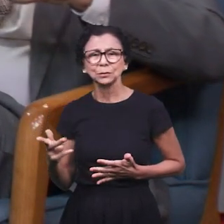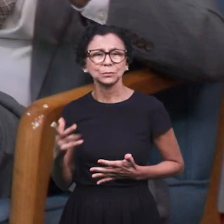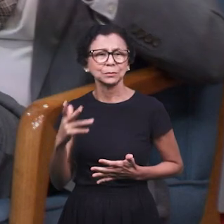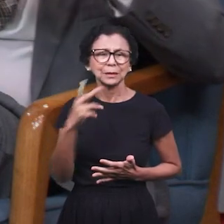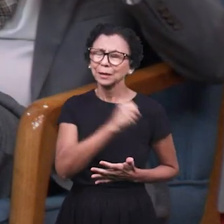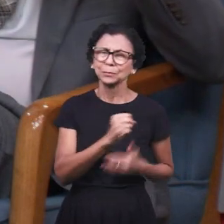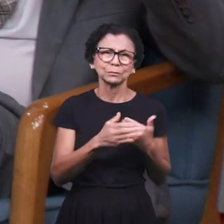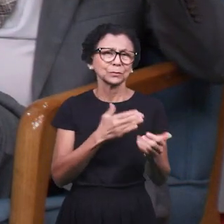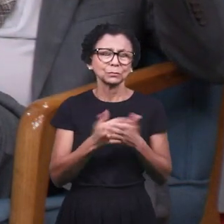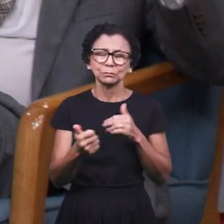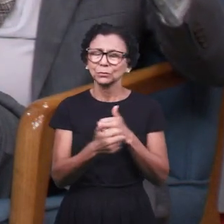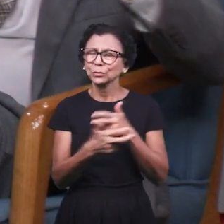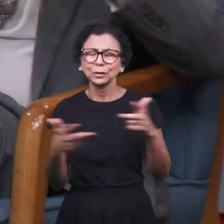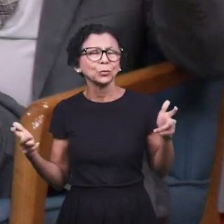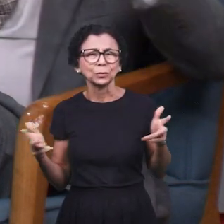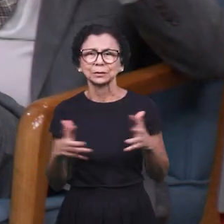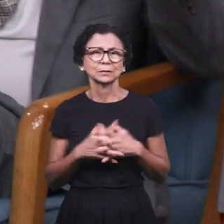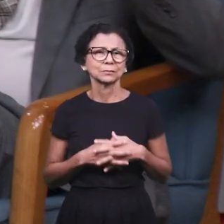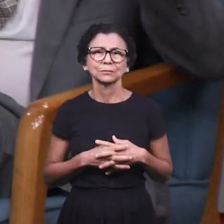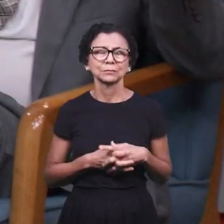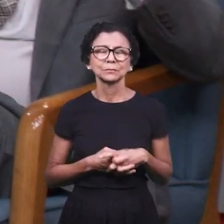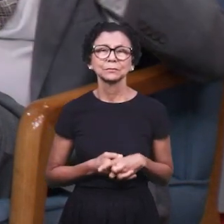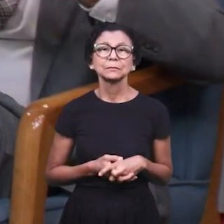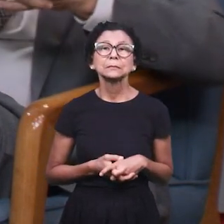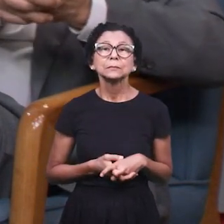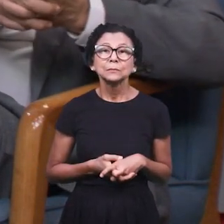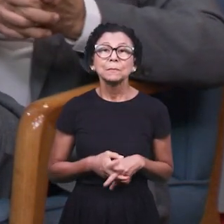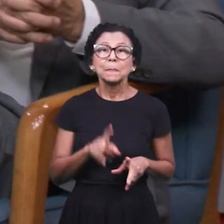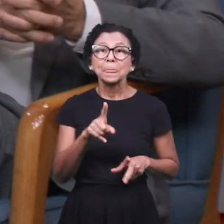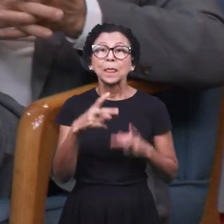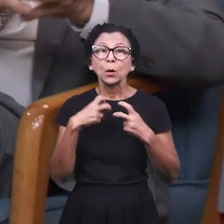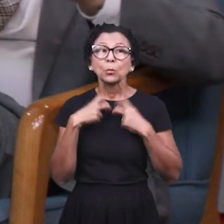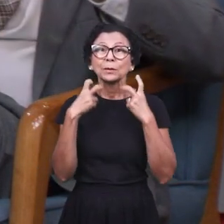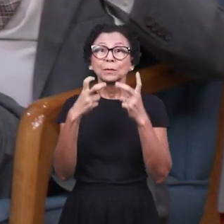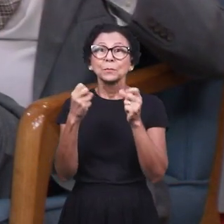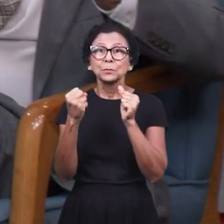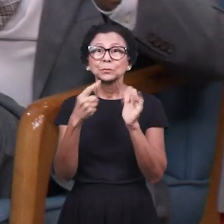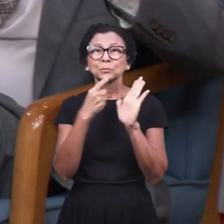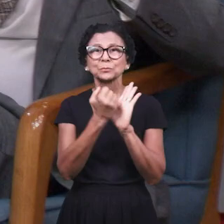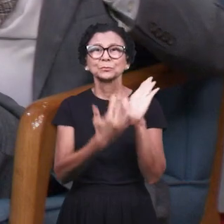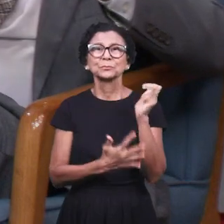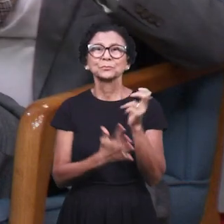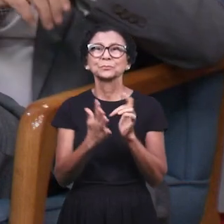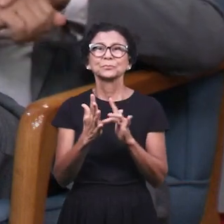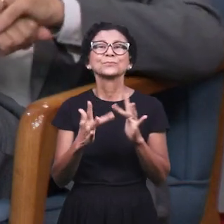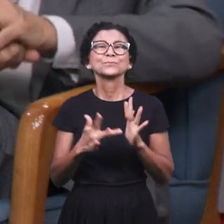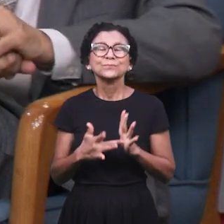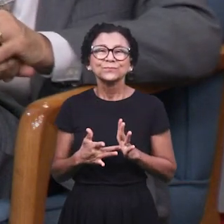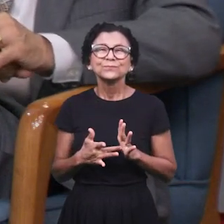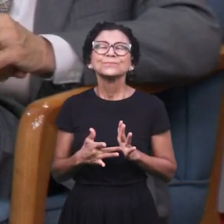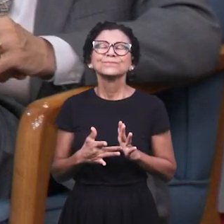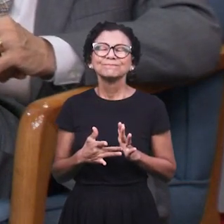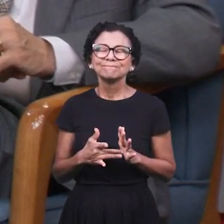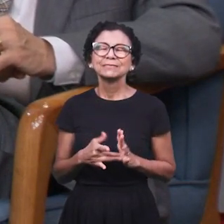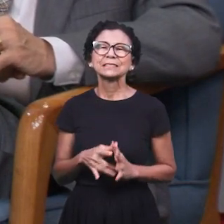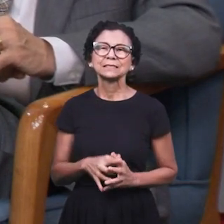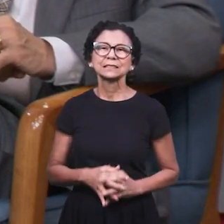momento, qualquer coisa, seja qual for. É o clamor pelo sangue de Jesus.